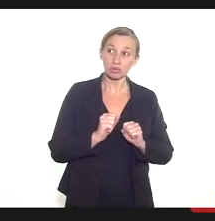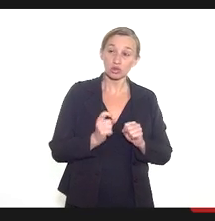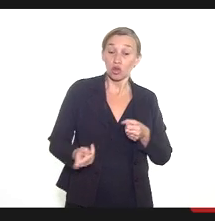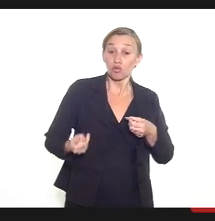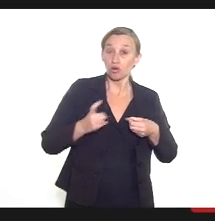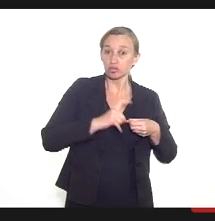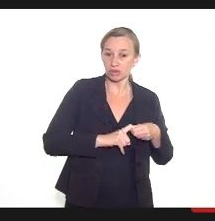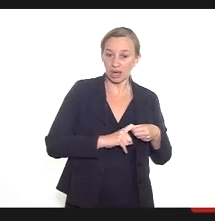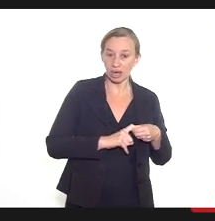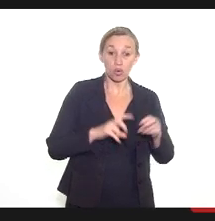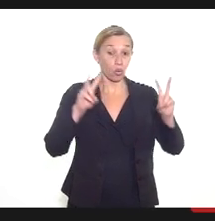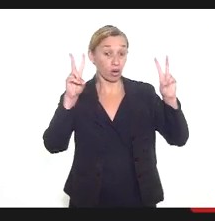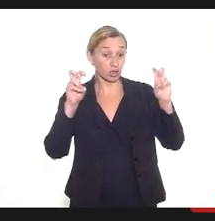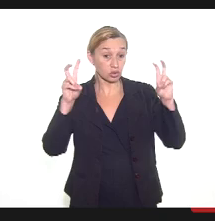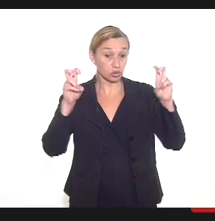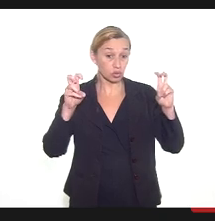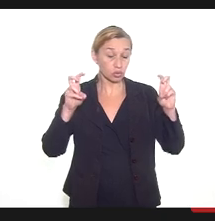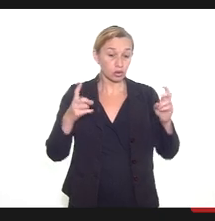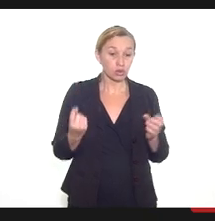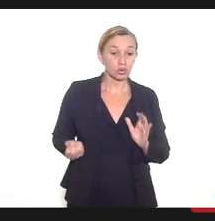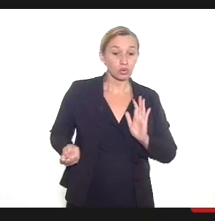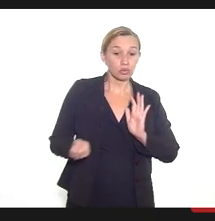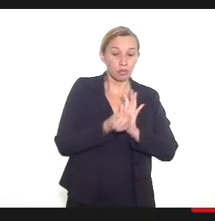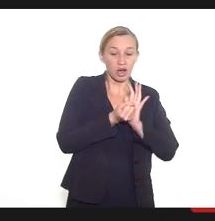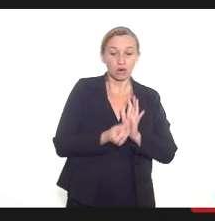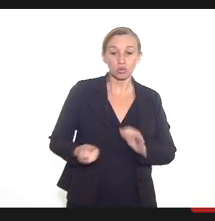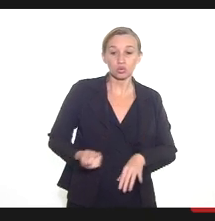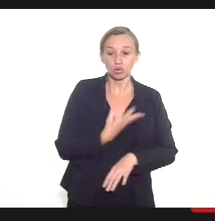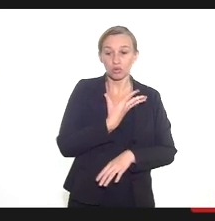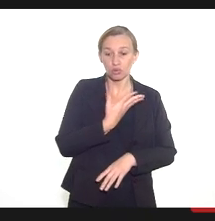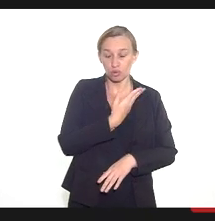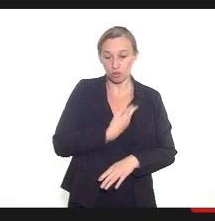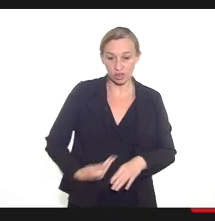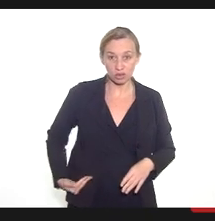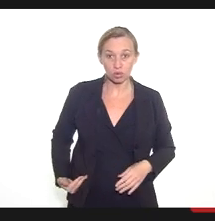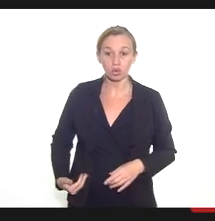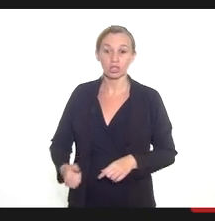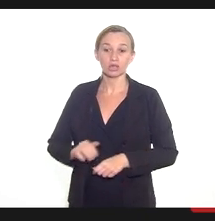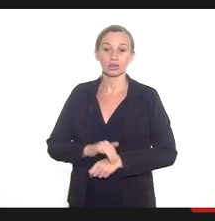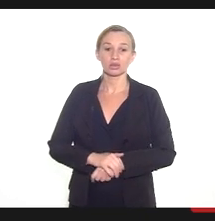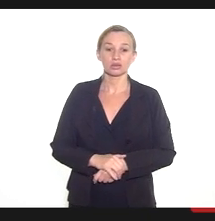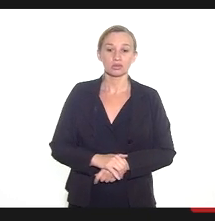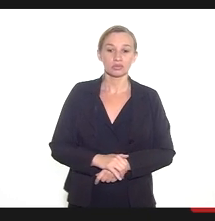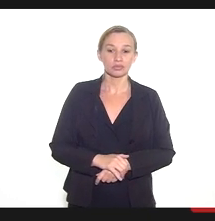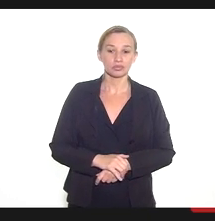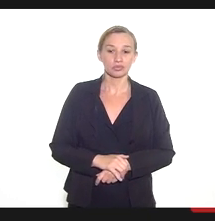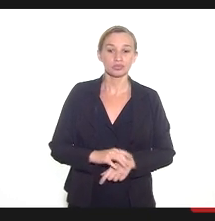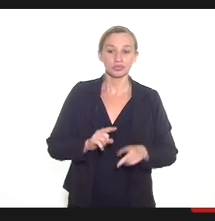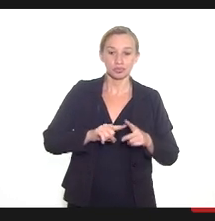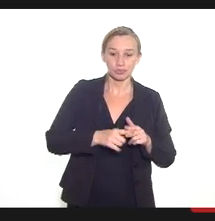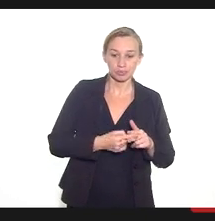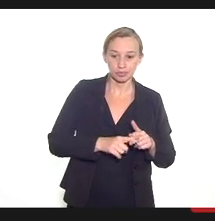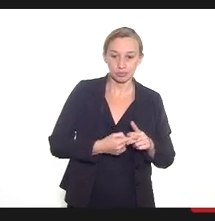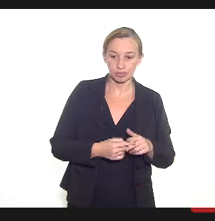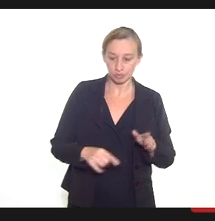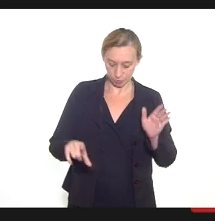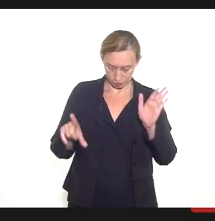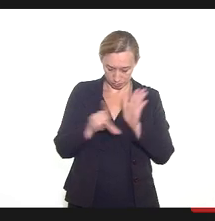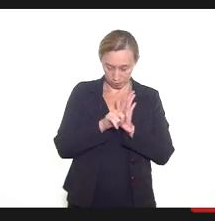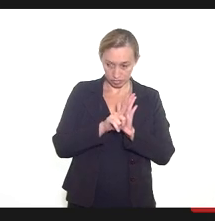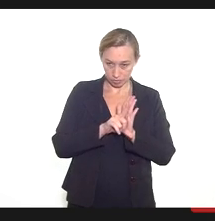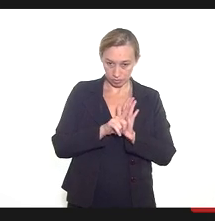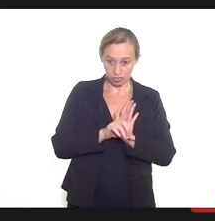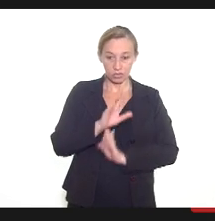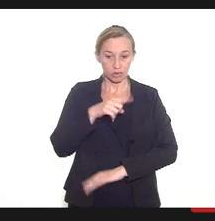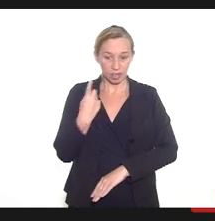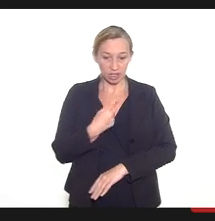né, a questão do pacto com o novo governador e a regulamentação da lei, né,